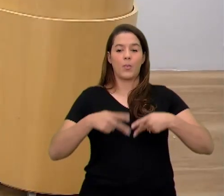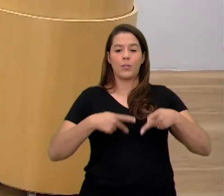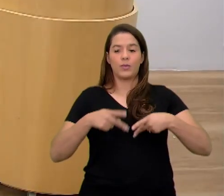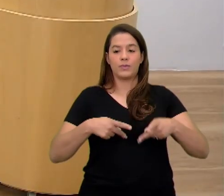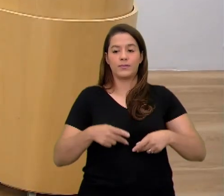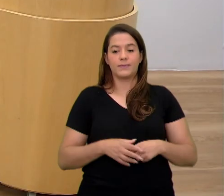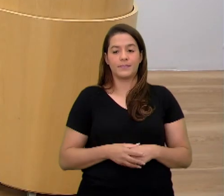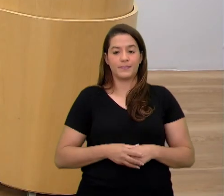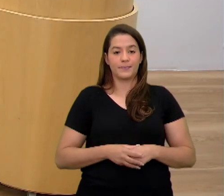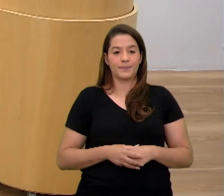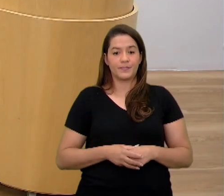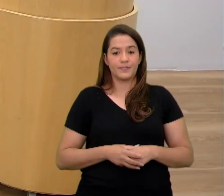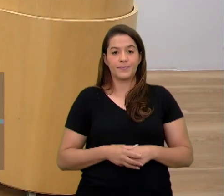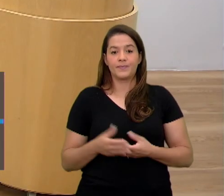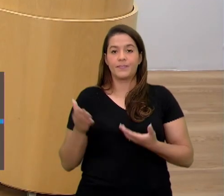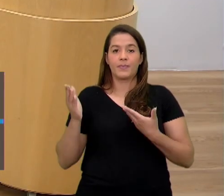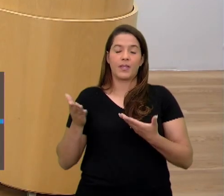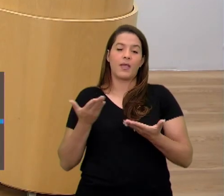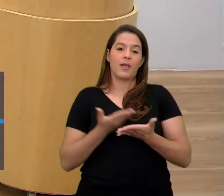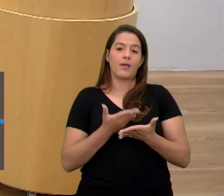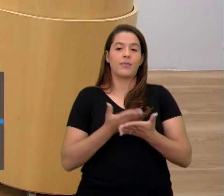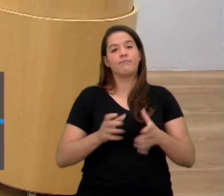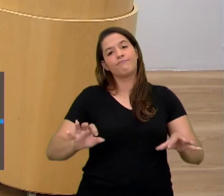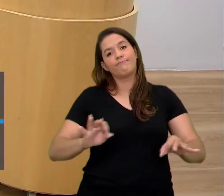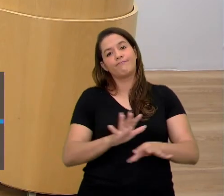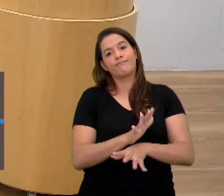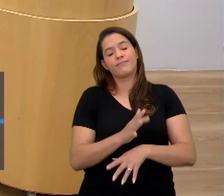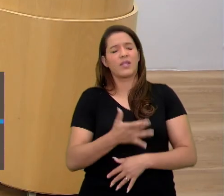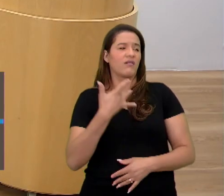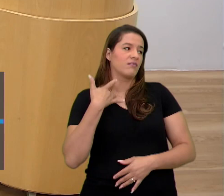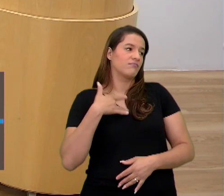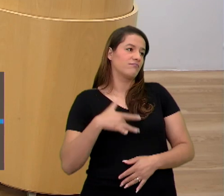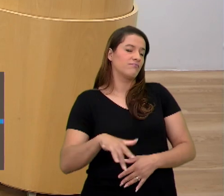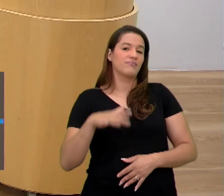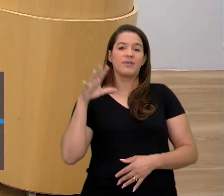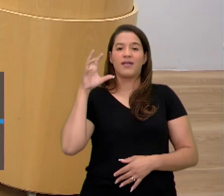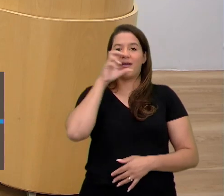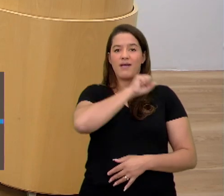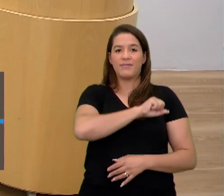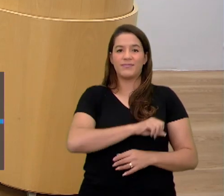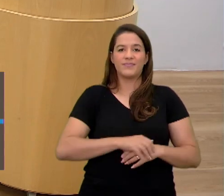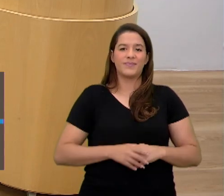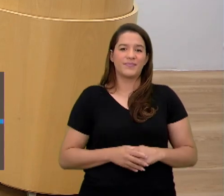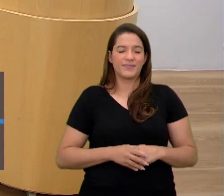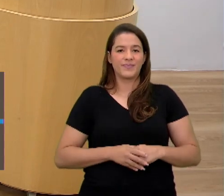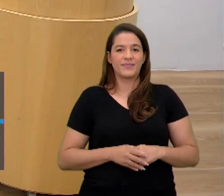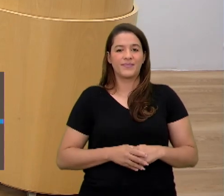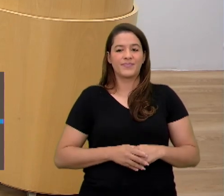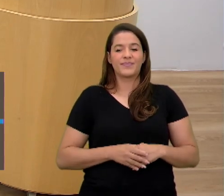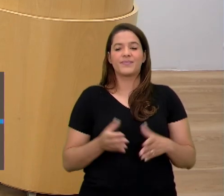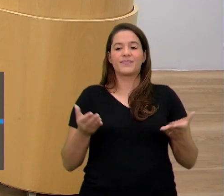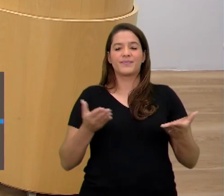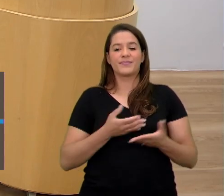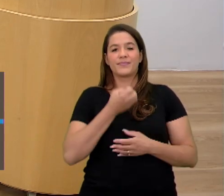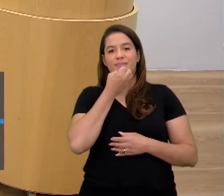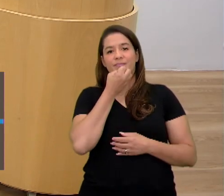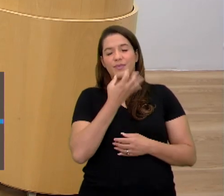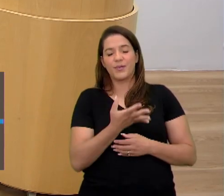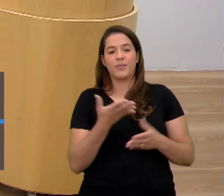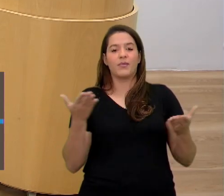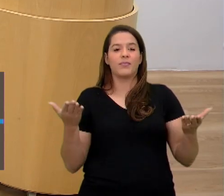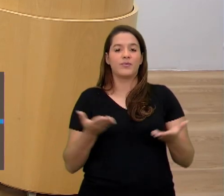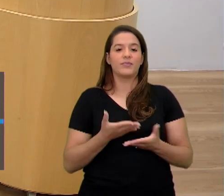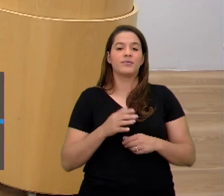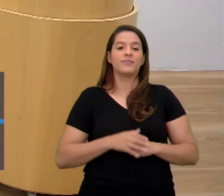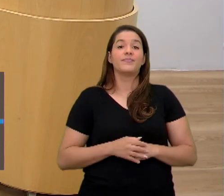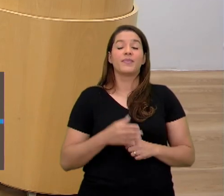consumo. Tá ok? Ale, a aula está acabando? Ah, que pena, passou boa tão pena, rápido. né? Muito bom, muito bom.